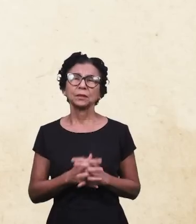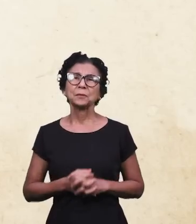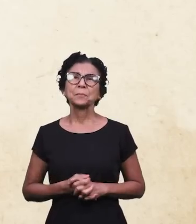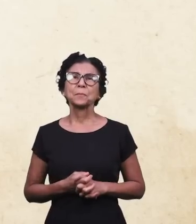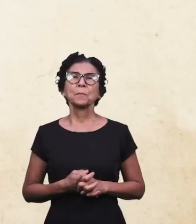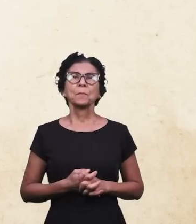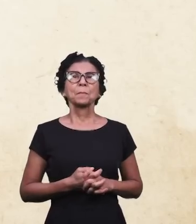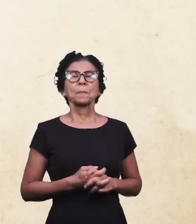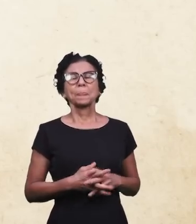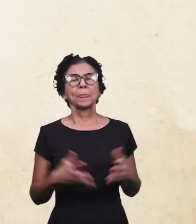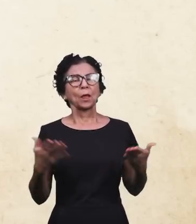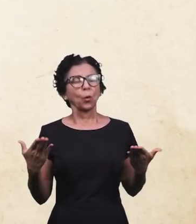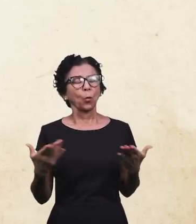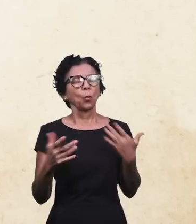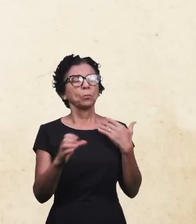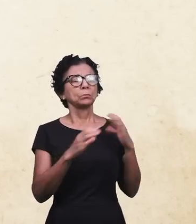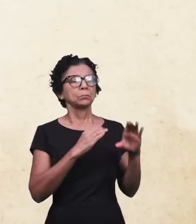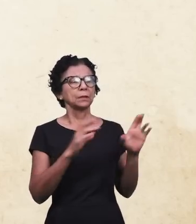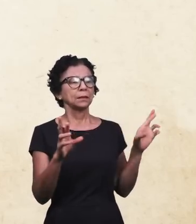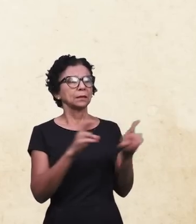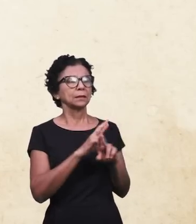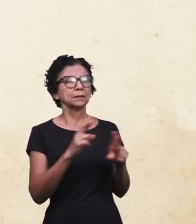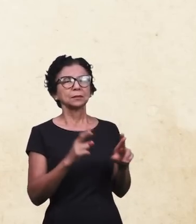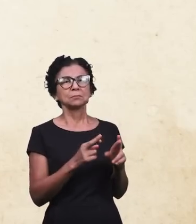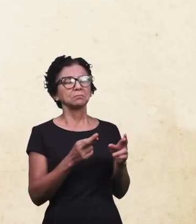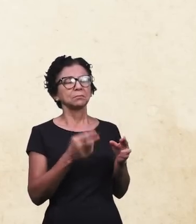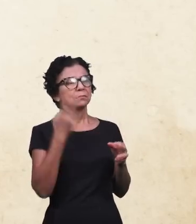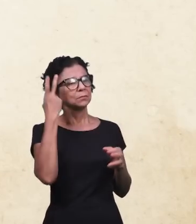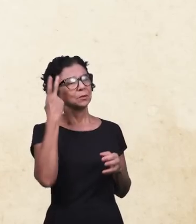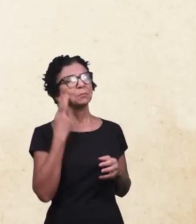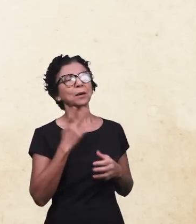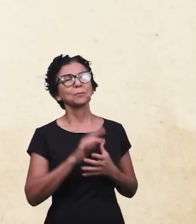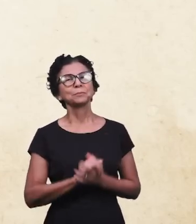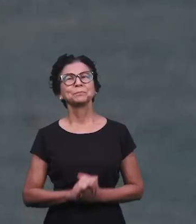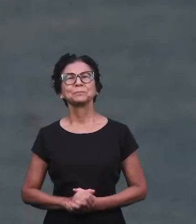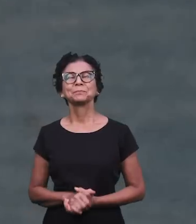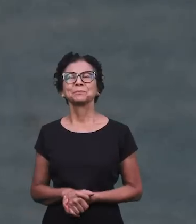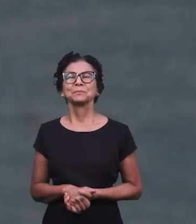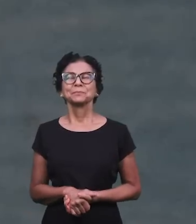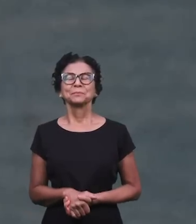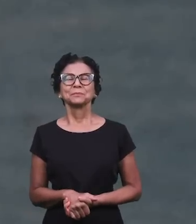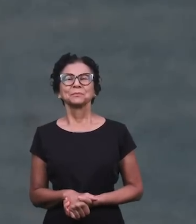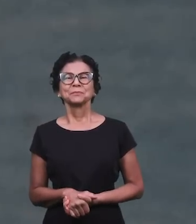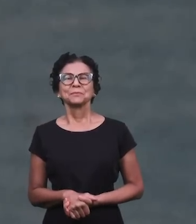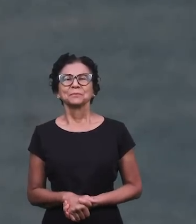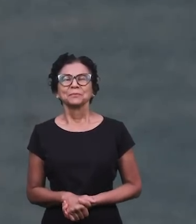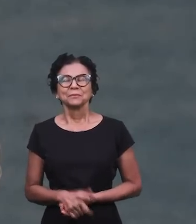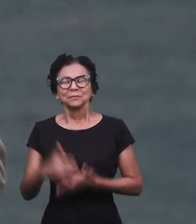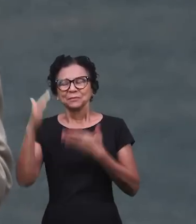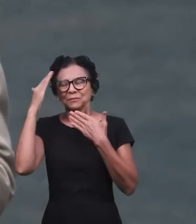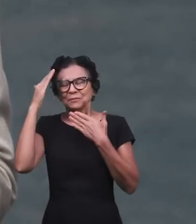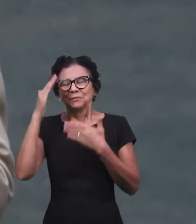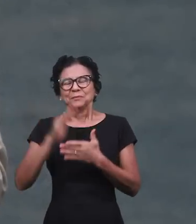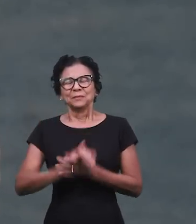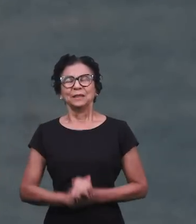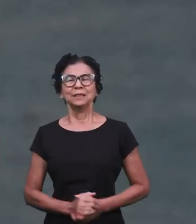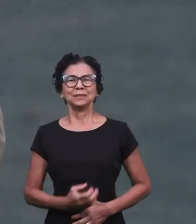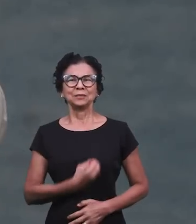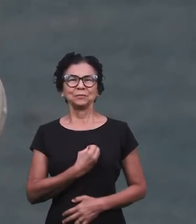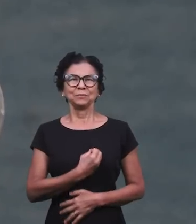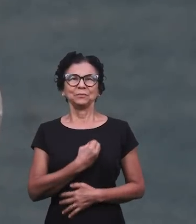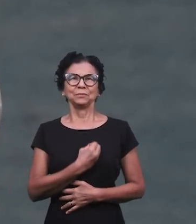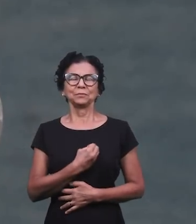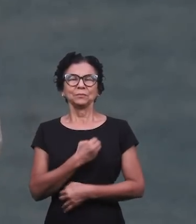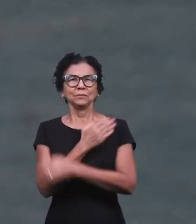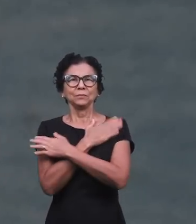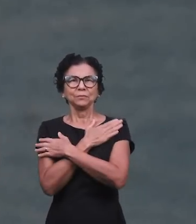total convivência perfeita com o pai, e o Senhor libertou a vida dela. Paz do Senhor Jesus. Obrigado, Christian, por sua participação. Um abraço